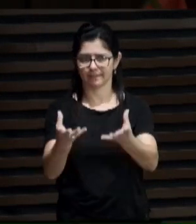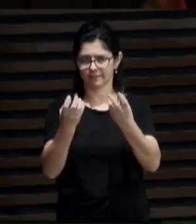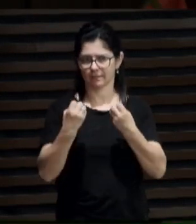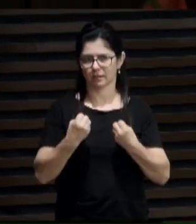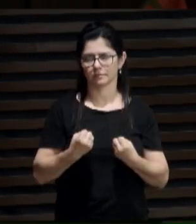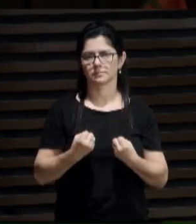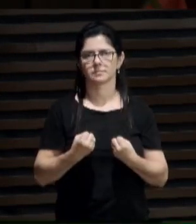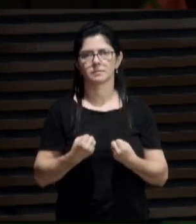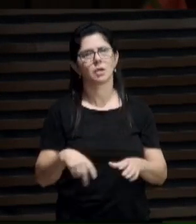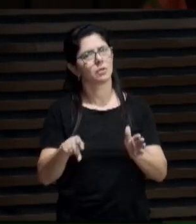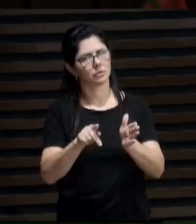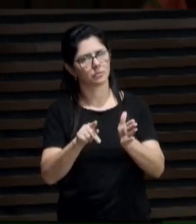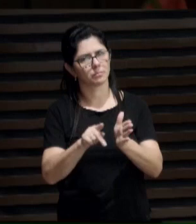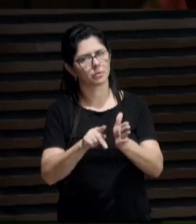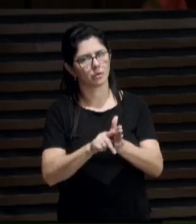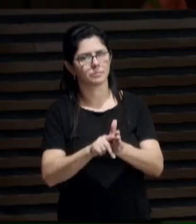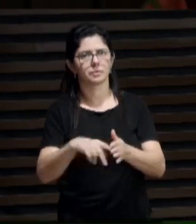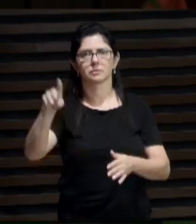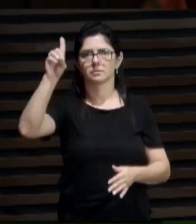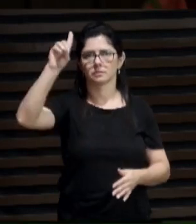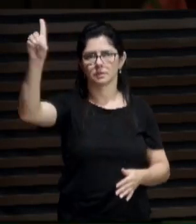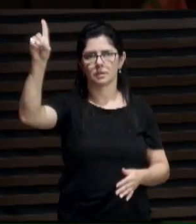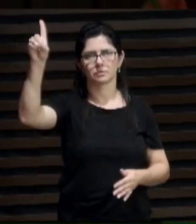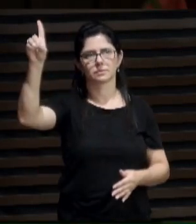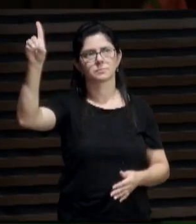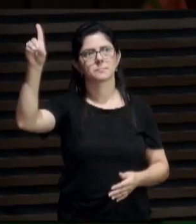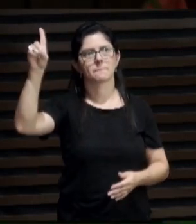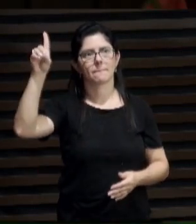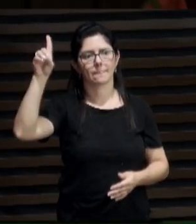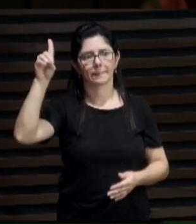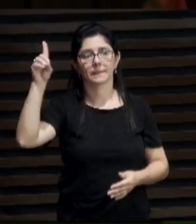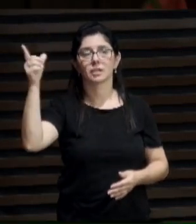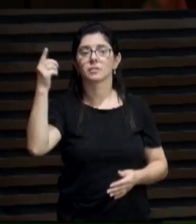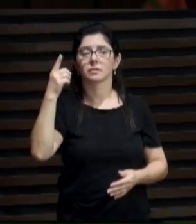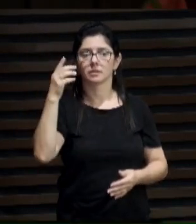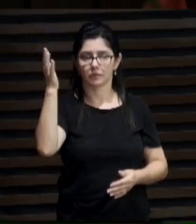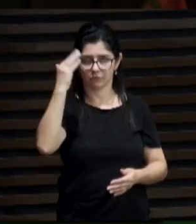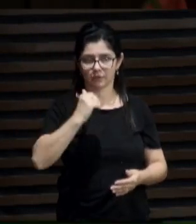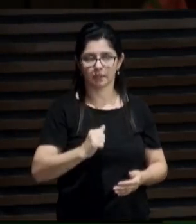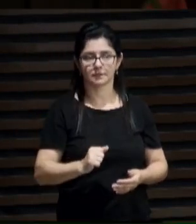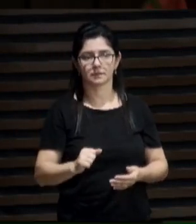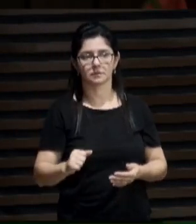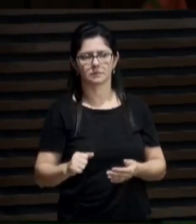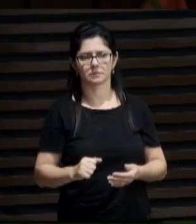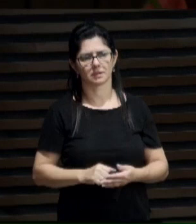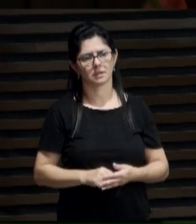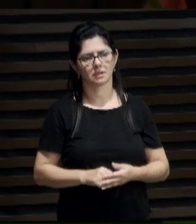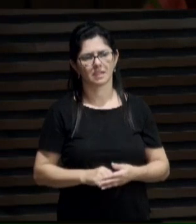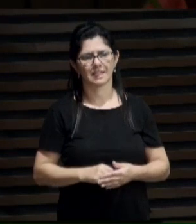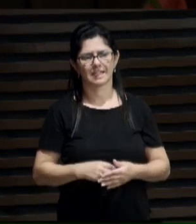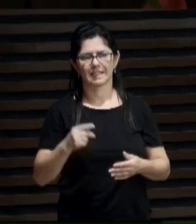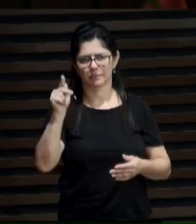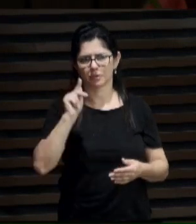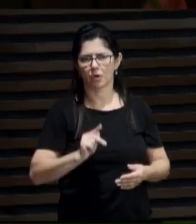o próprio Deus que fez a provisão do acesso à sua presença e tornou